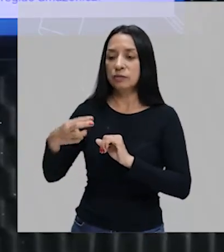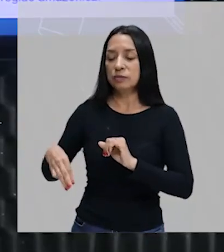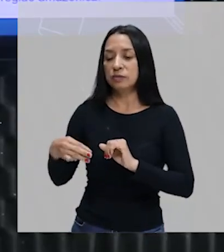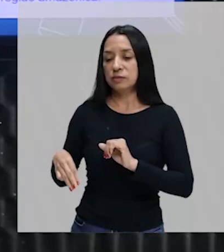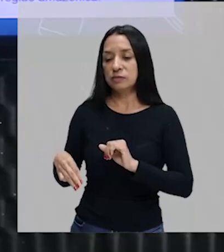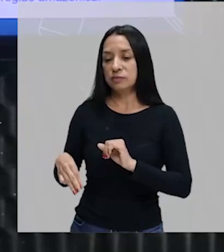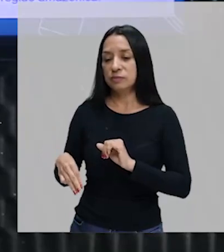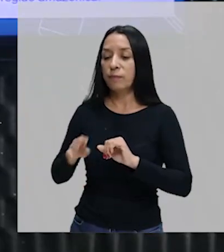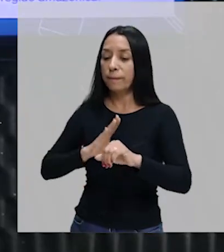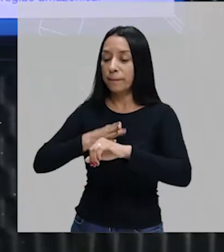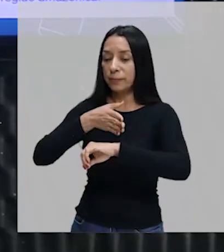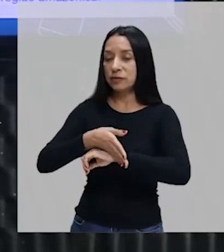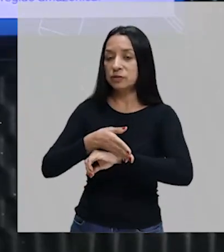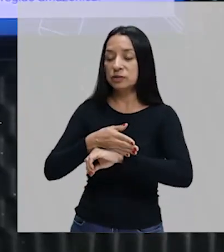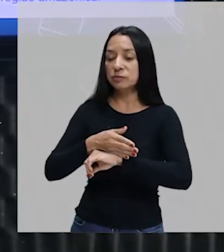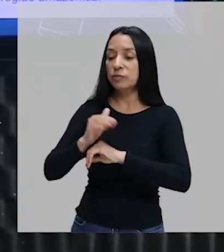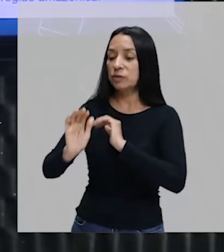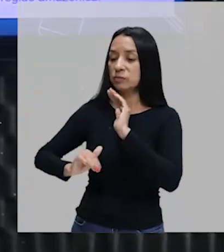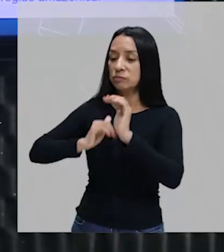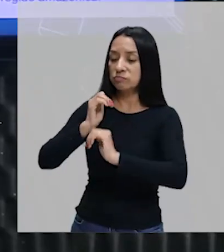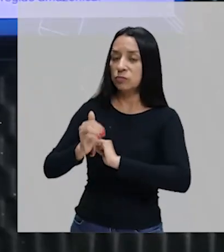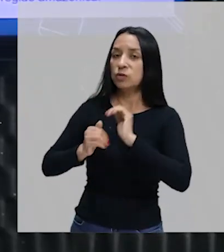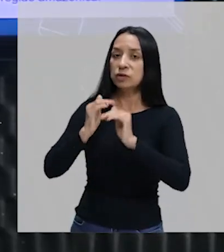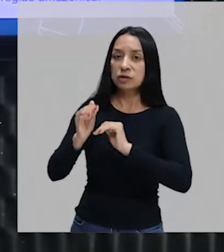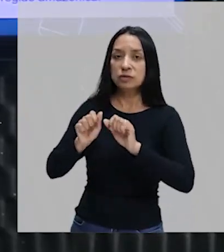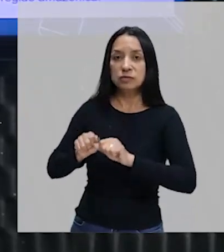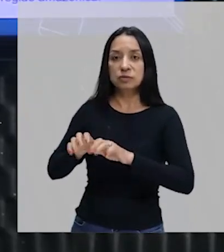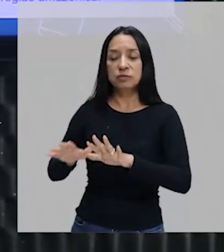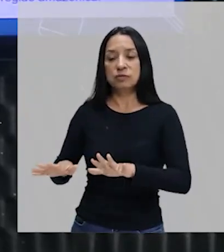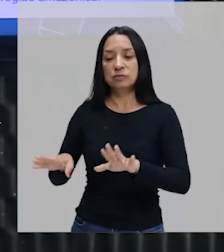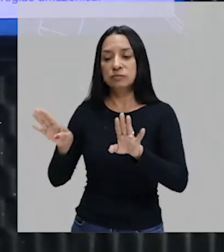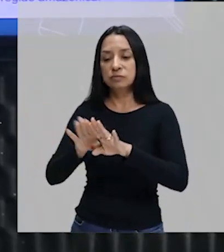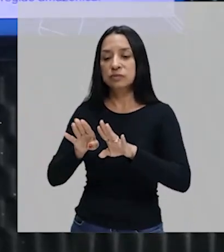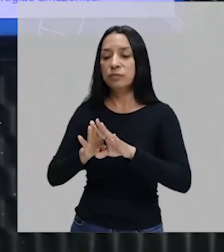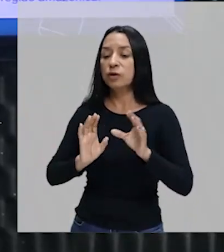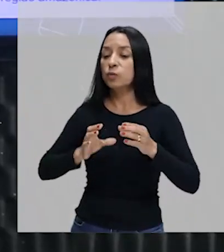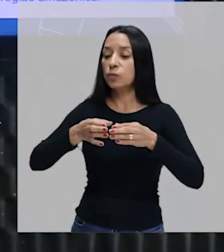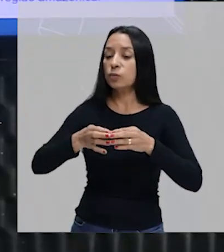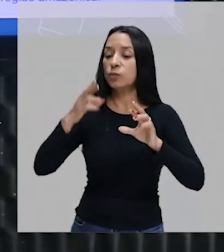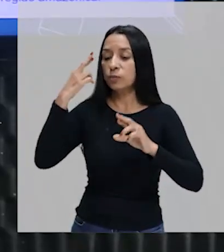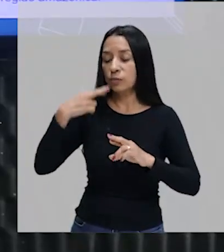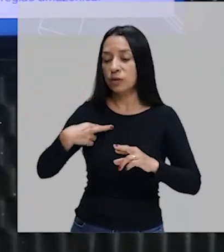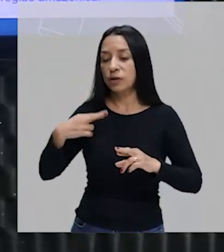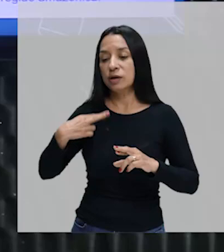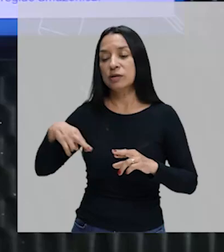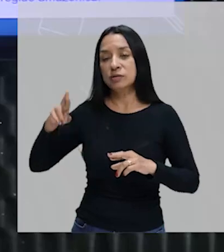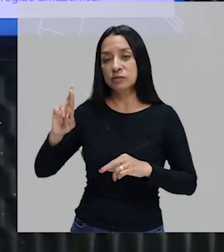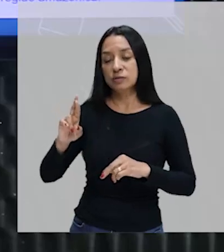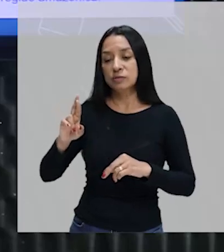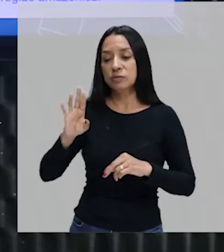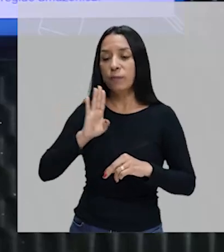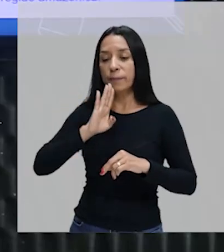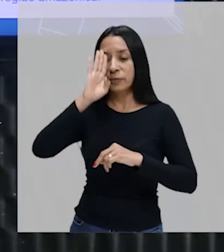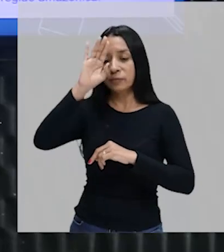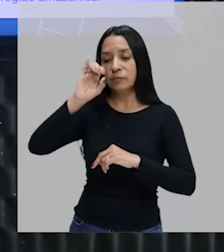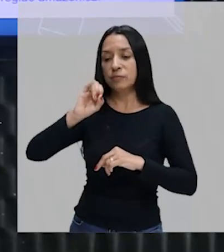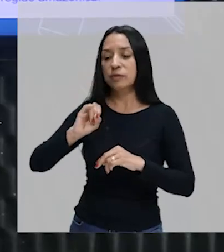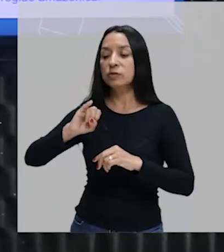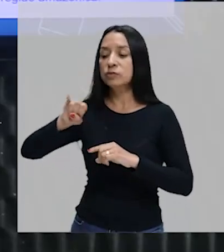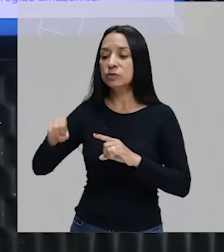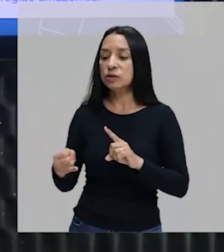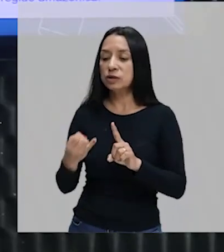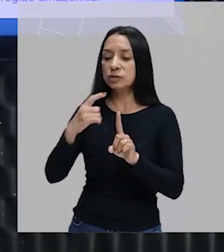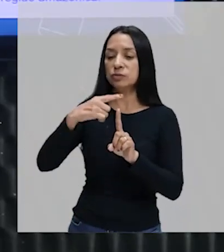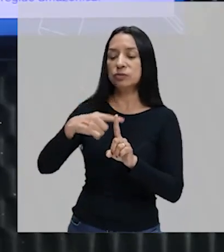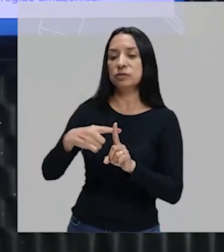dessa frente de colonização, assim como também a companhia religiosa, principalmente jesuítica. Nós